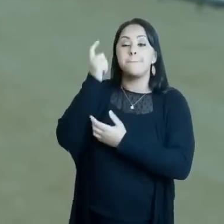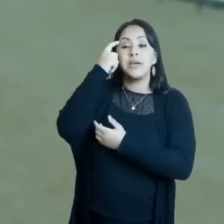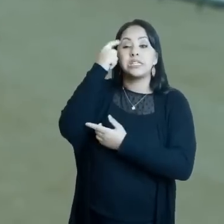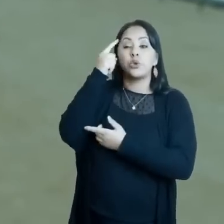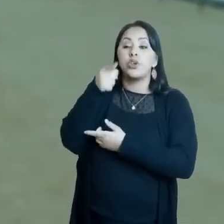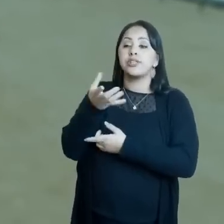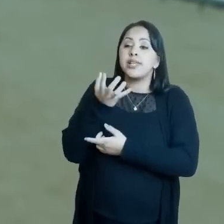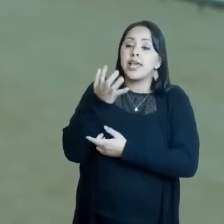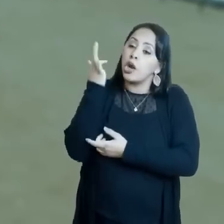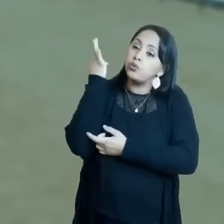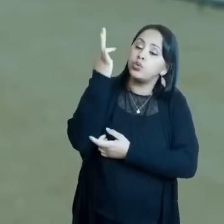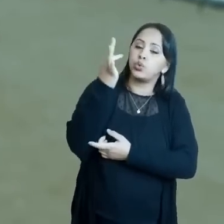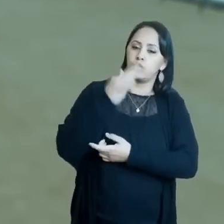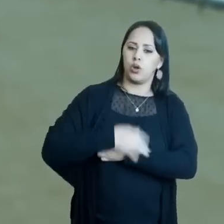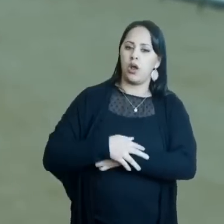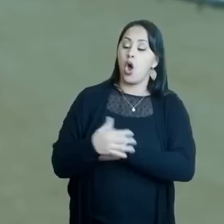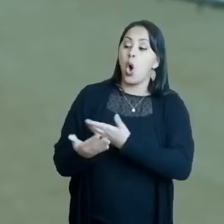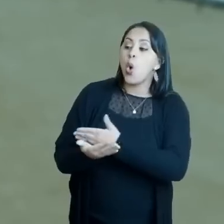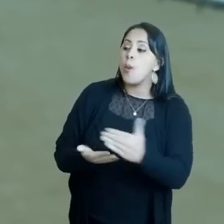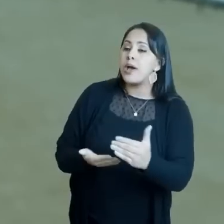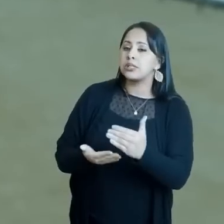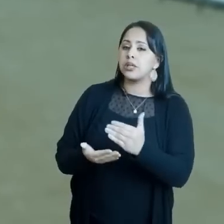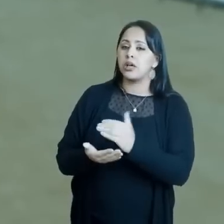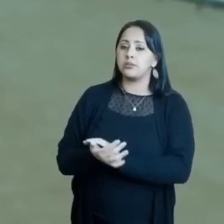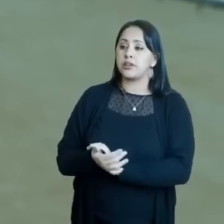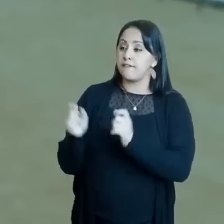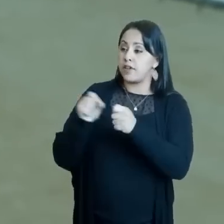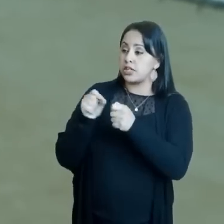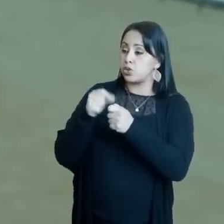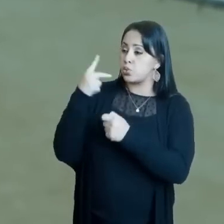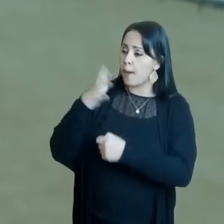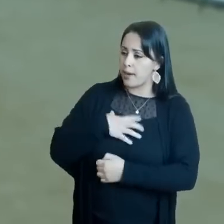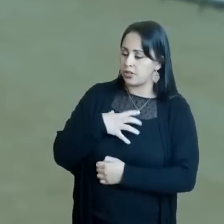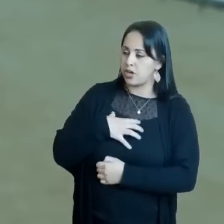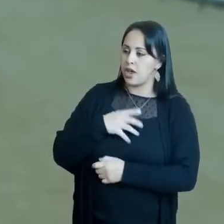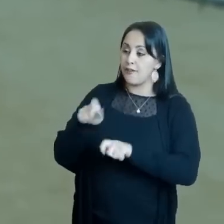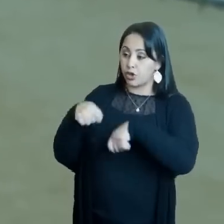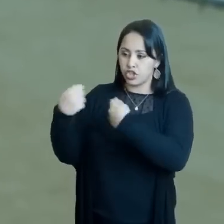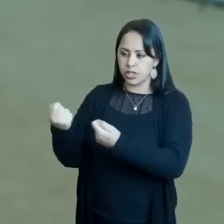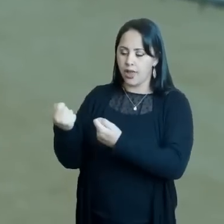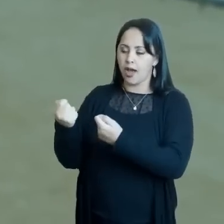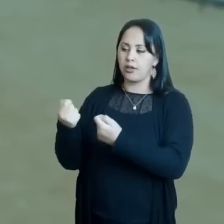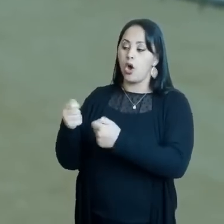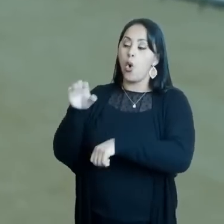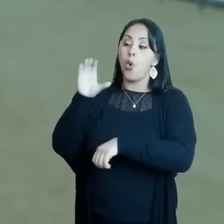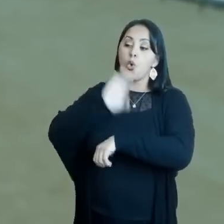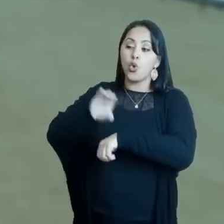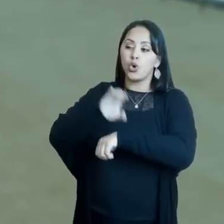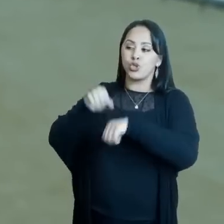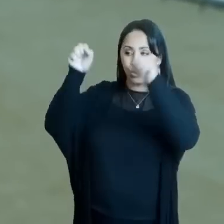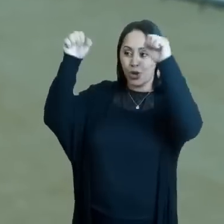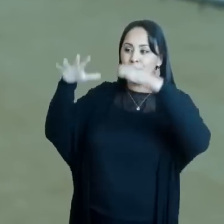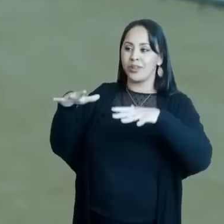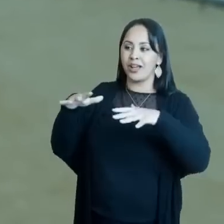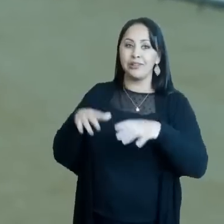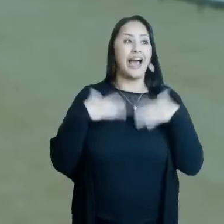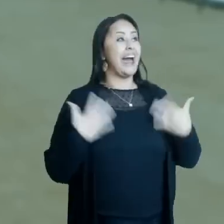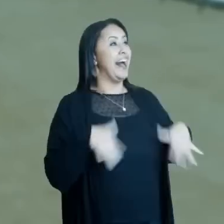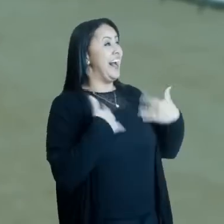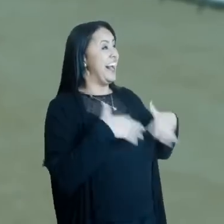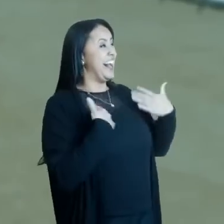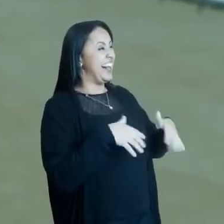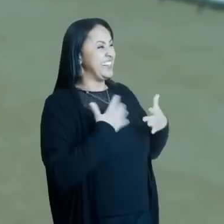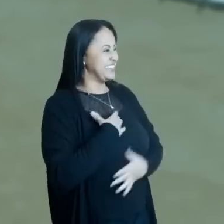Começa a fazer, a correr atrás, começa a fazer a sua parte. Eu vou te dar de presente o método iluminado, tá? E o